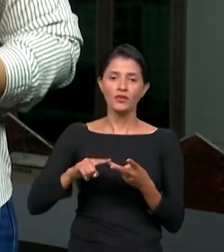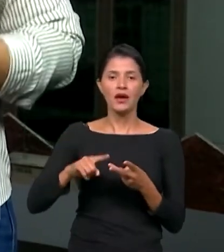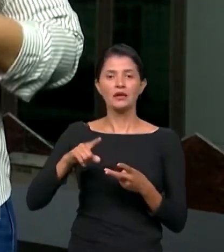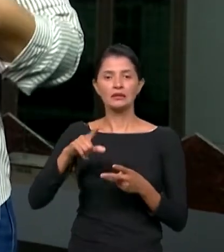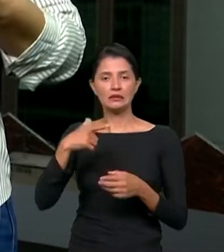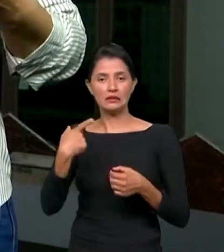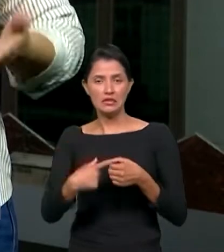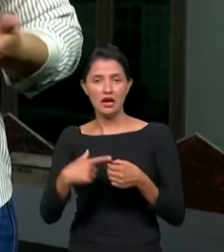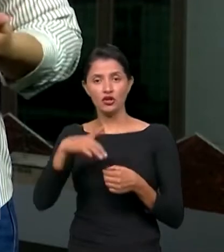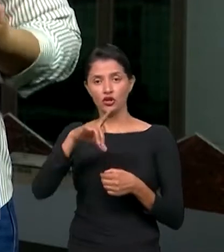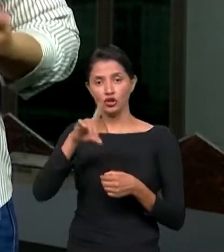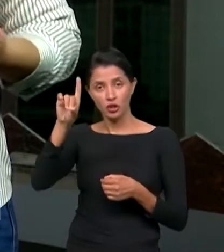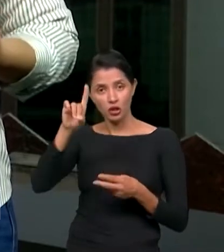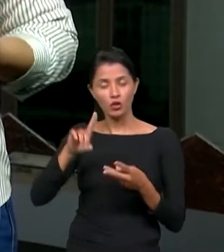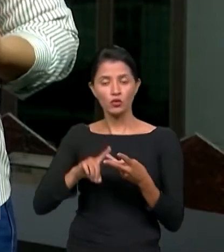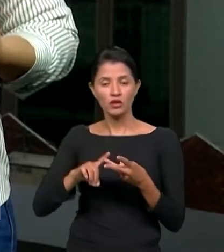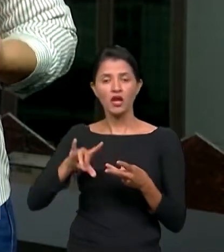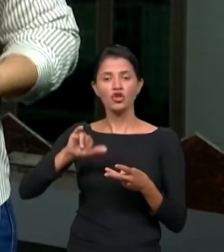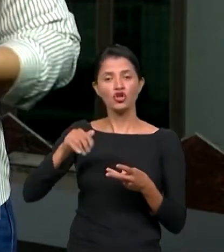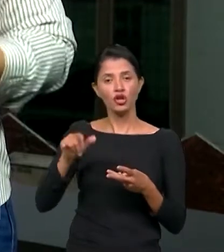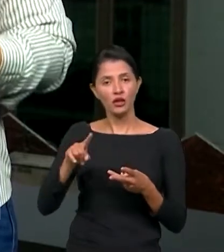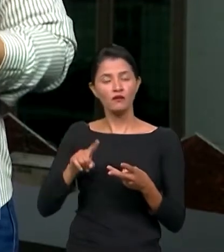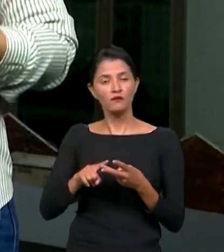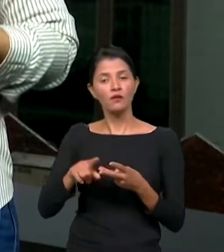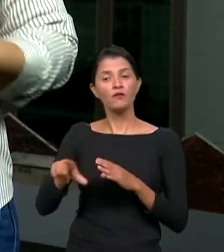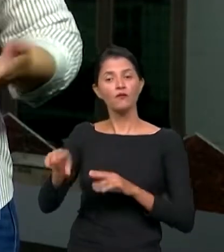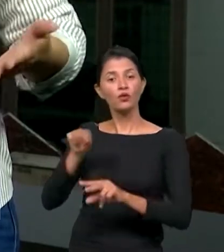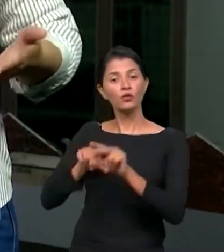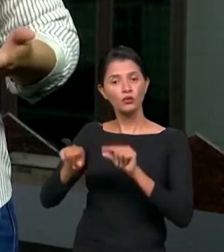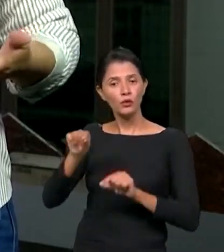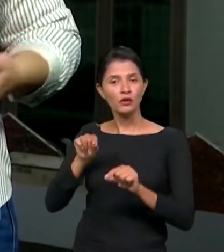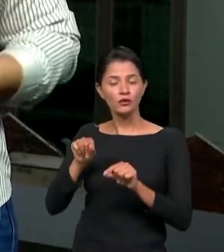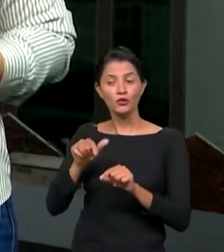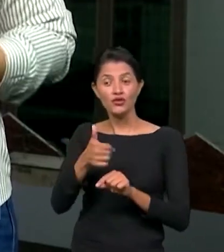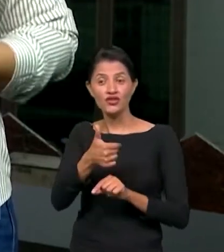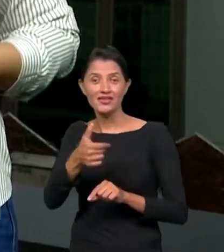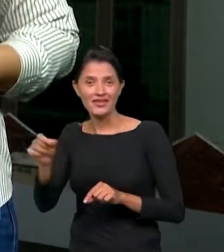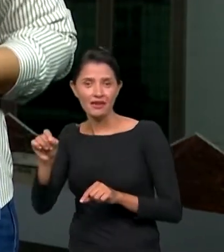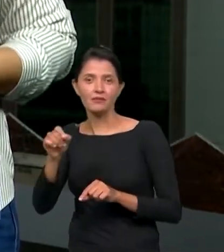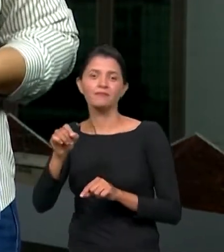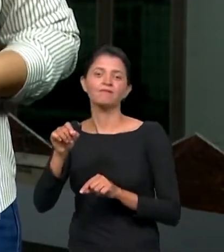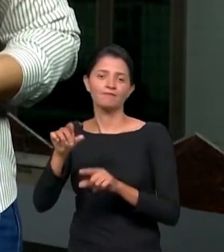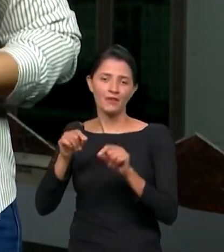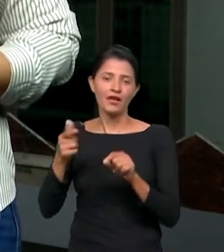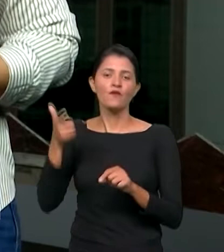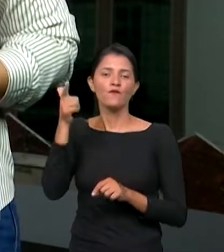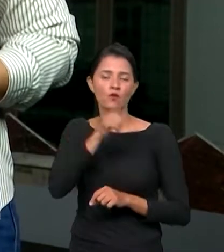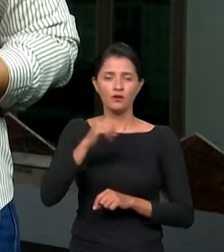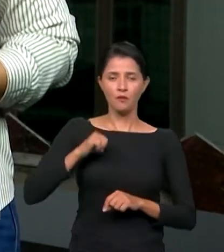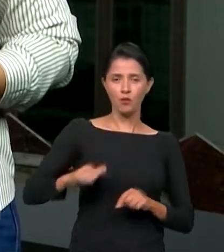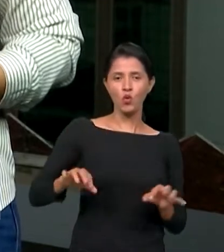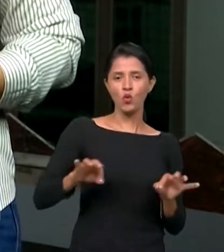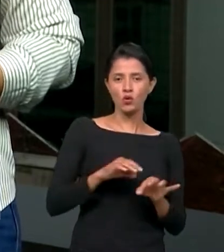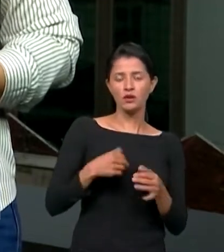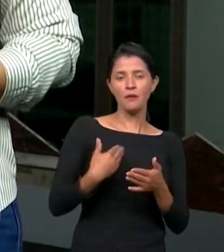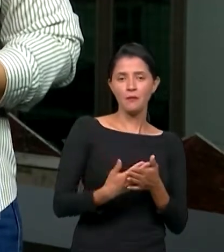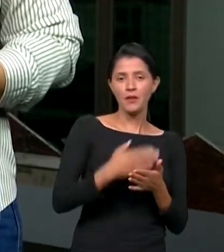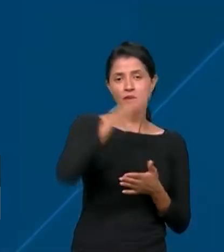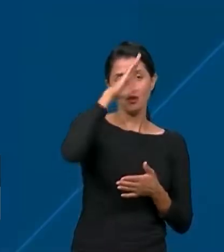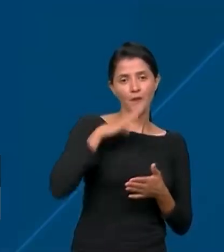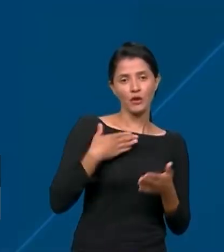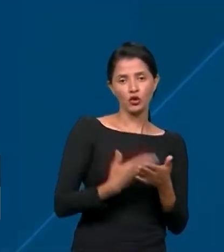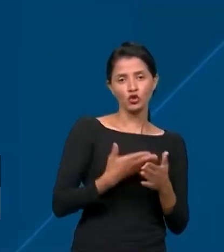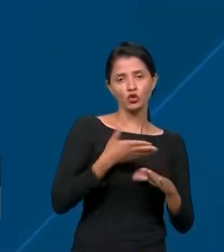Alemão, acabaram de ser selecionados entre mais de 100 candidatos e vão ganhar bolsas integrais para estudarem no